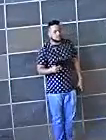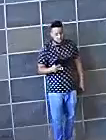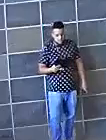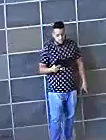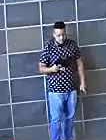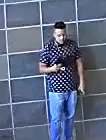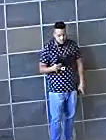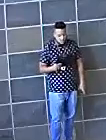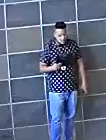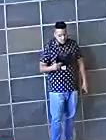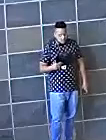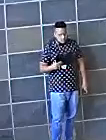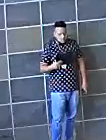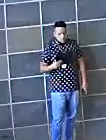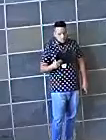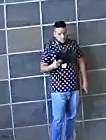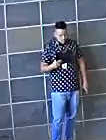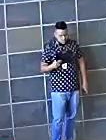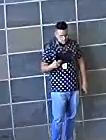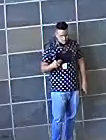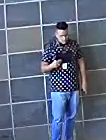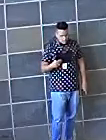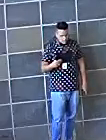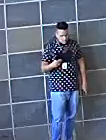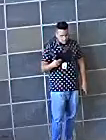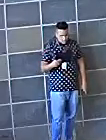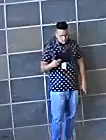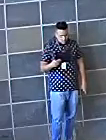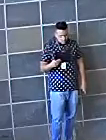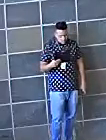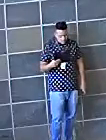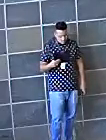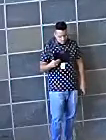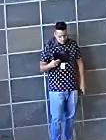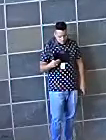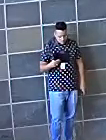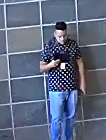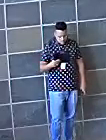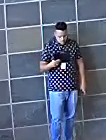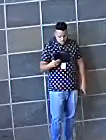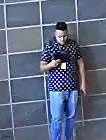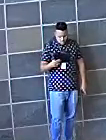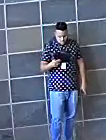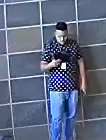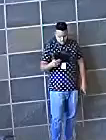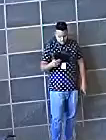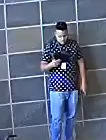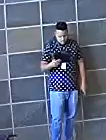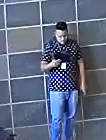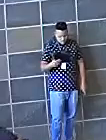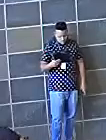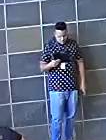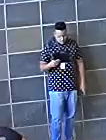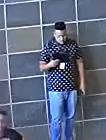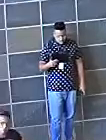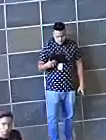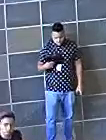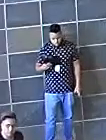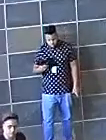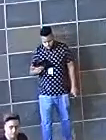anteriormente temos o direito mas não temos né Nós somos cerceados no que consiste ao passe